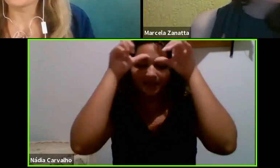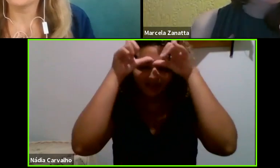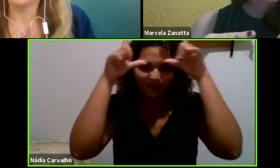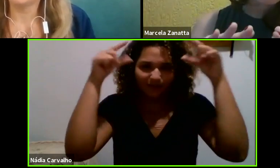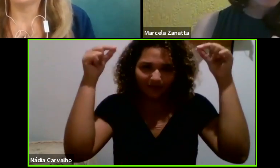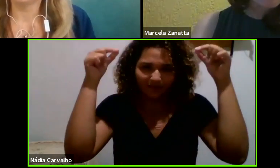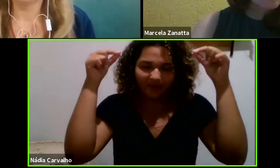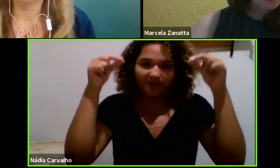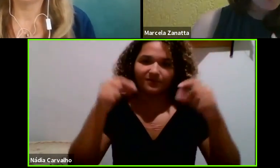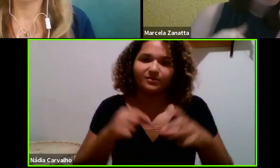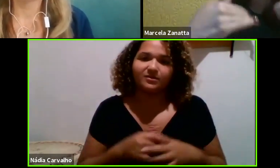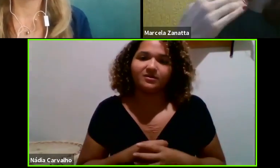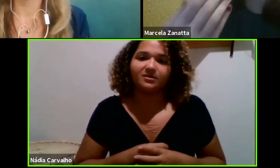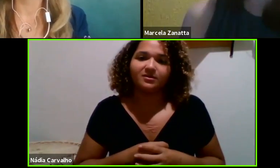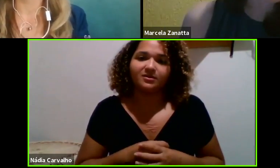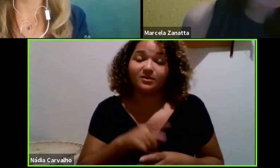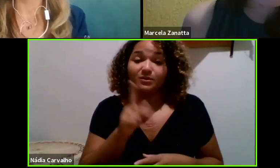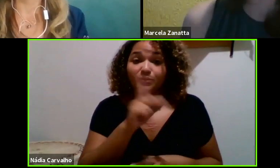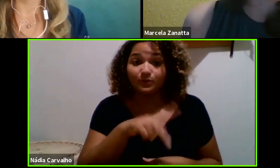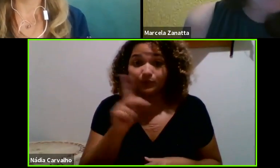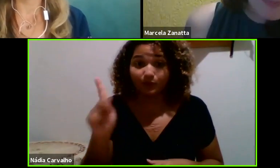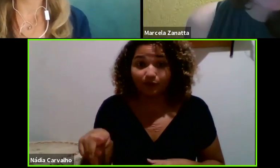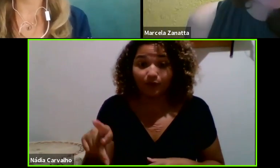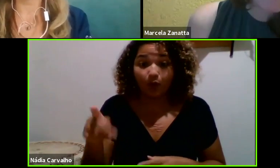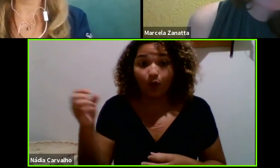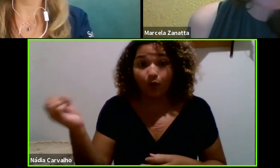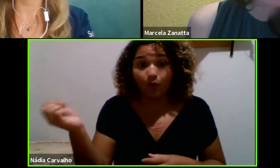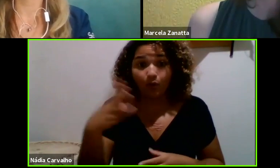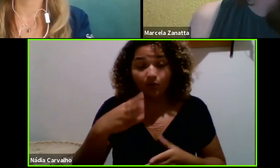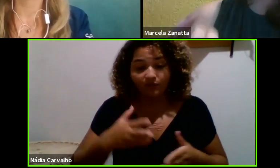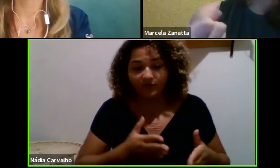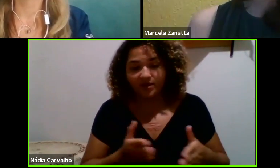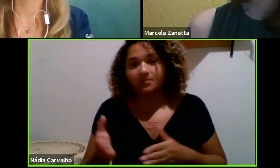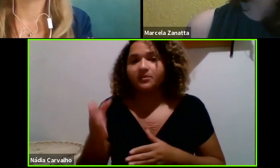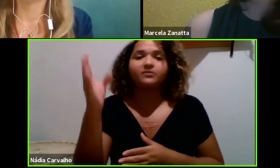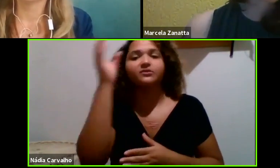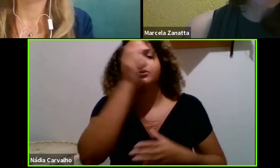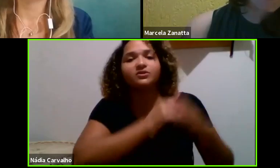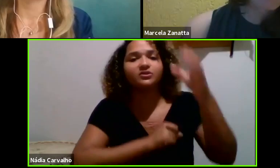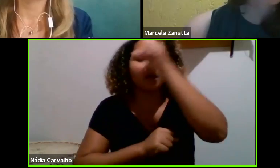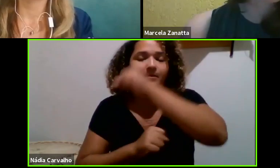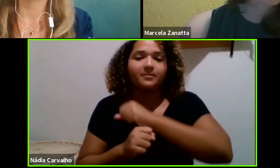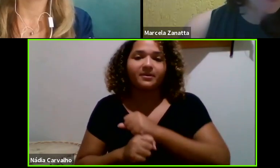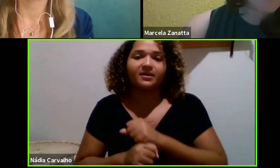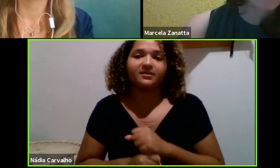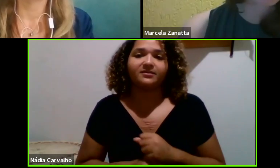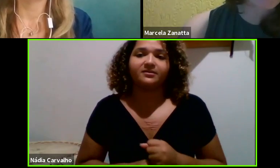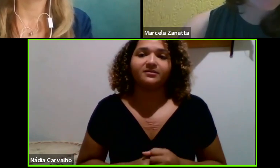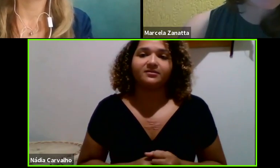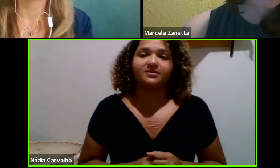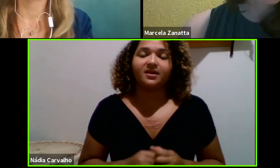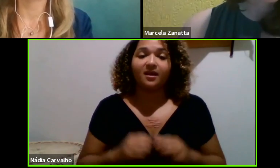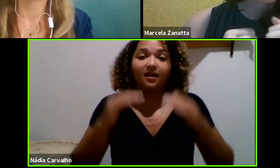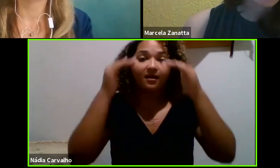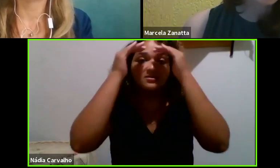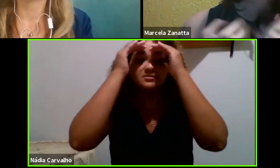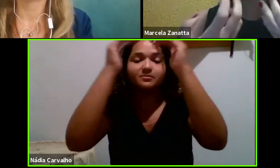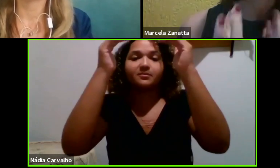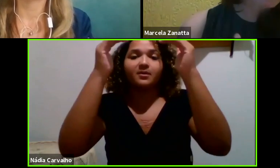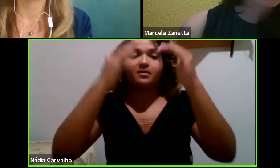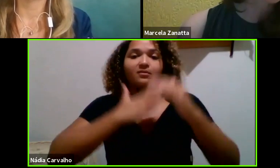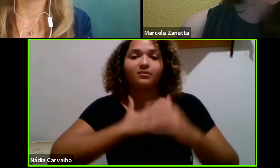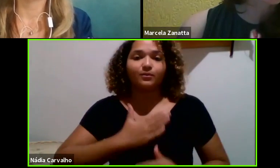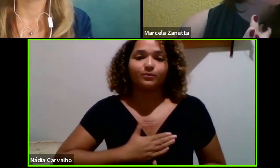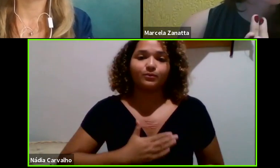fizeram esse novo caminho de reaprender obstetrícia, segurando a mão na intervenção, respeitando a fisiologia, e vão